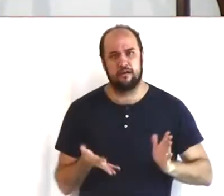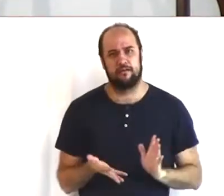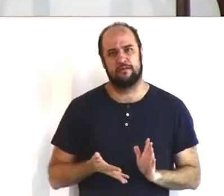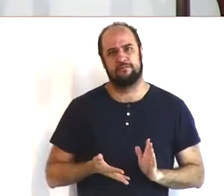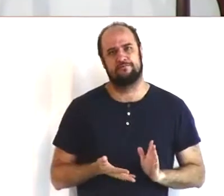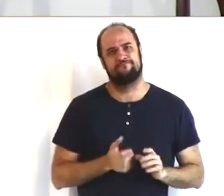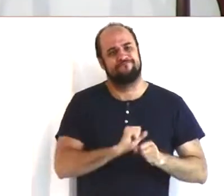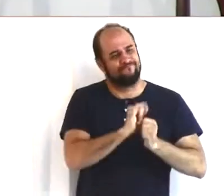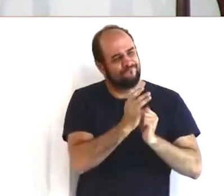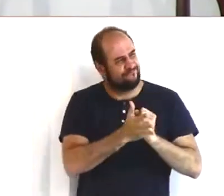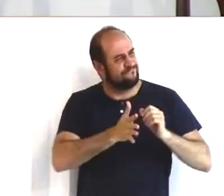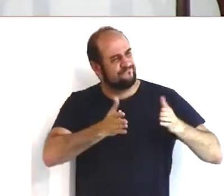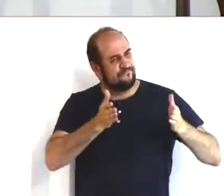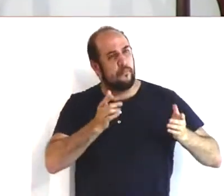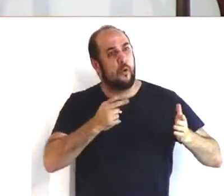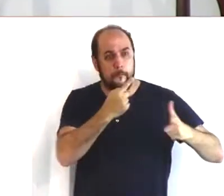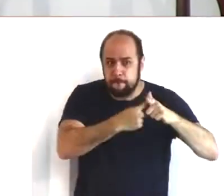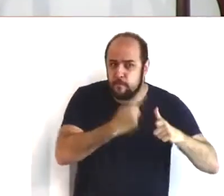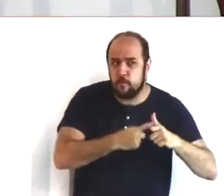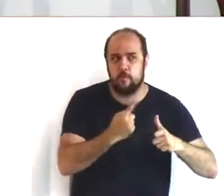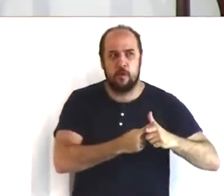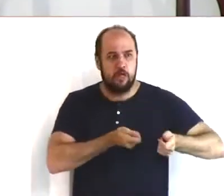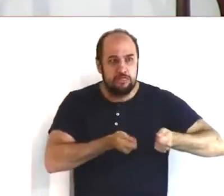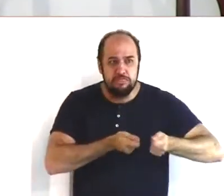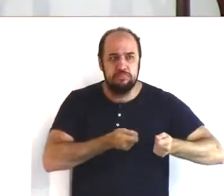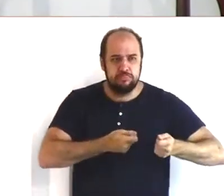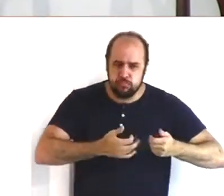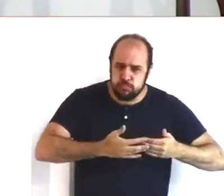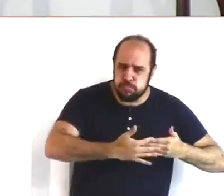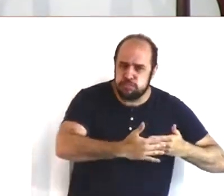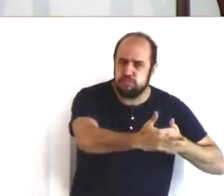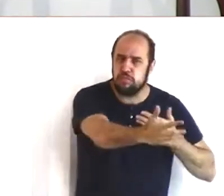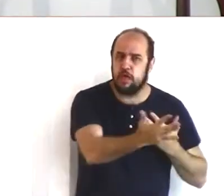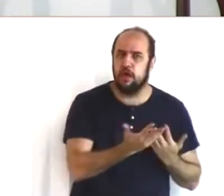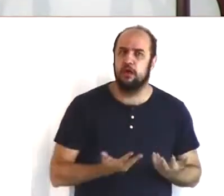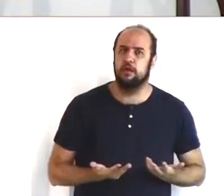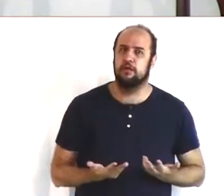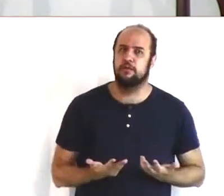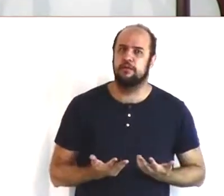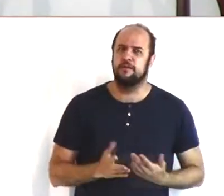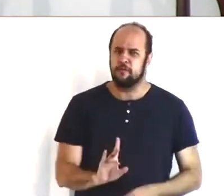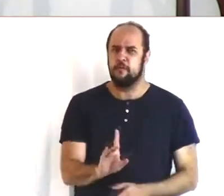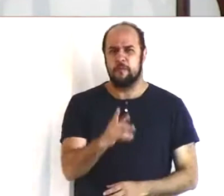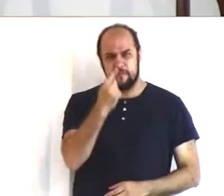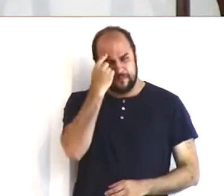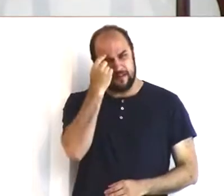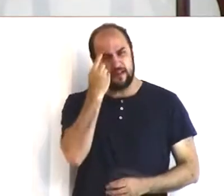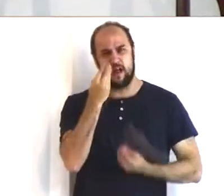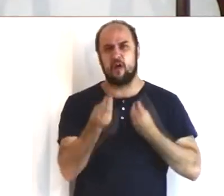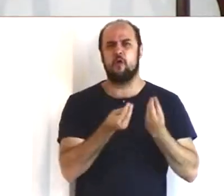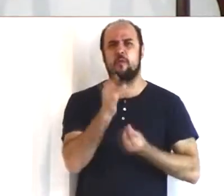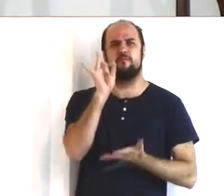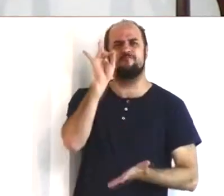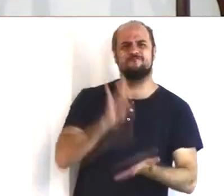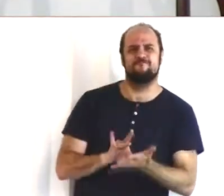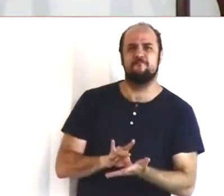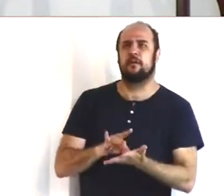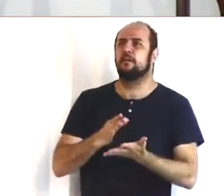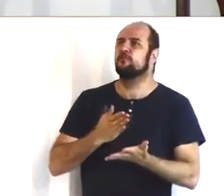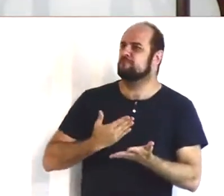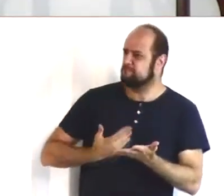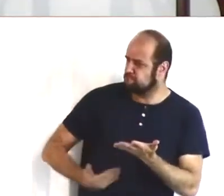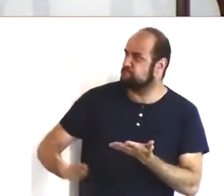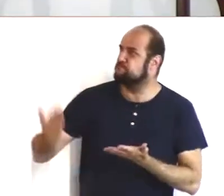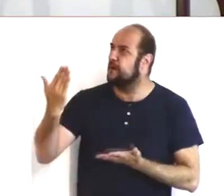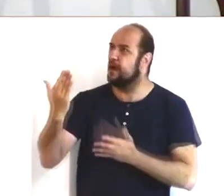as provações continuam. A questão é como buscar a sabedoria de Deus. A questão é como realmente dedicar mais